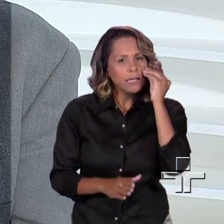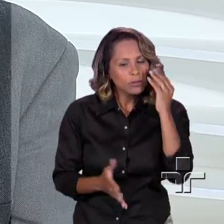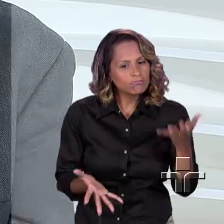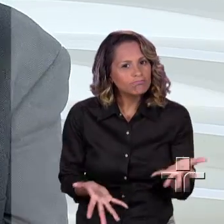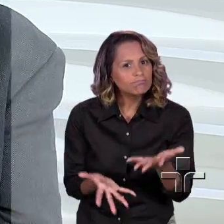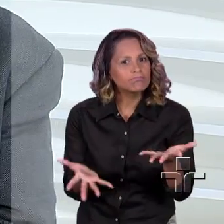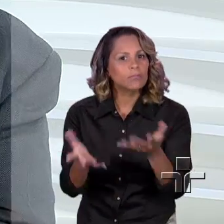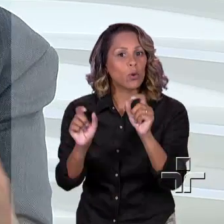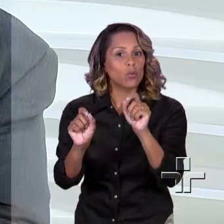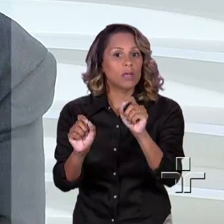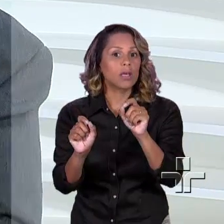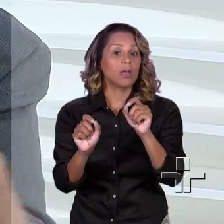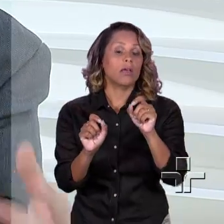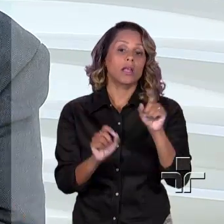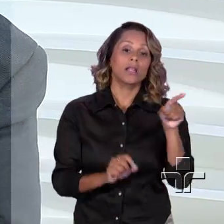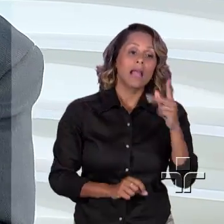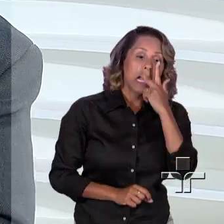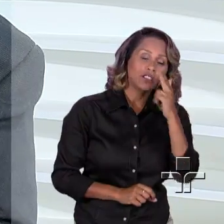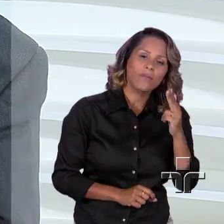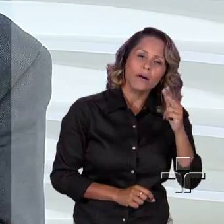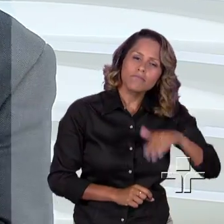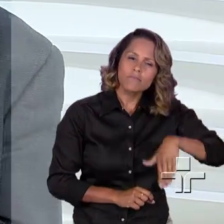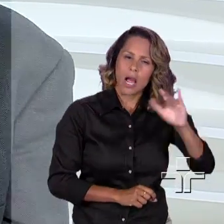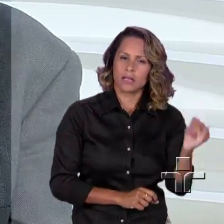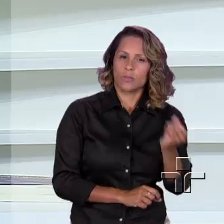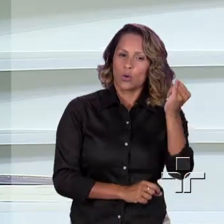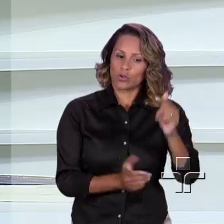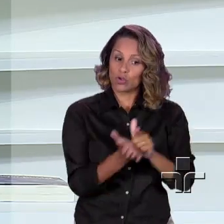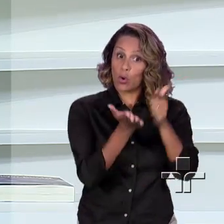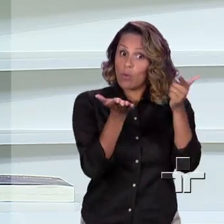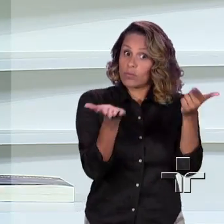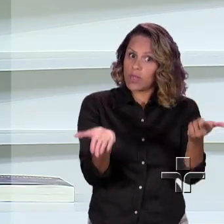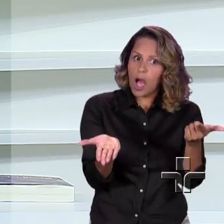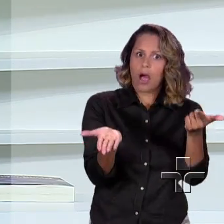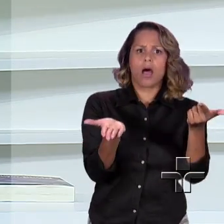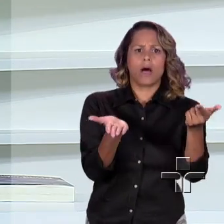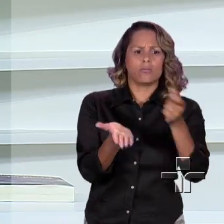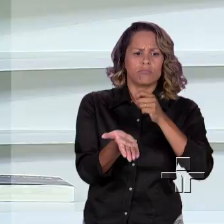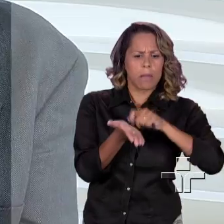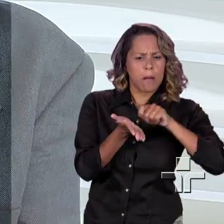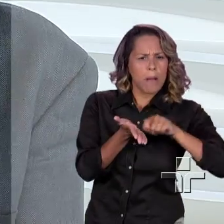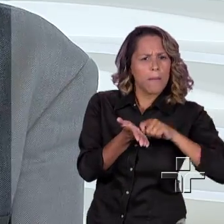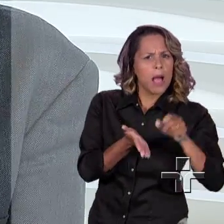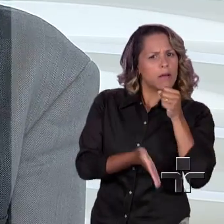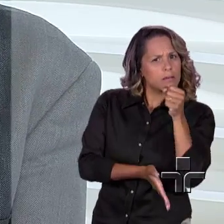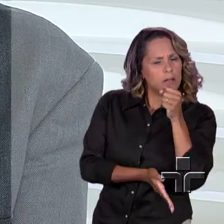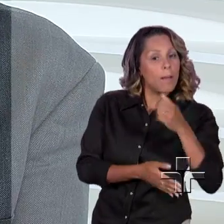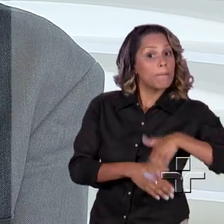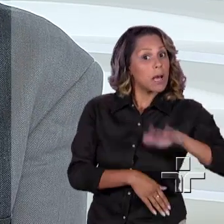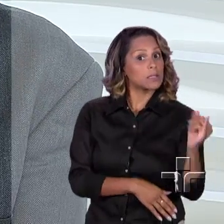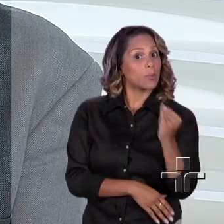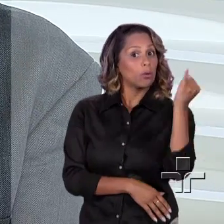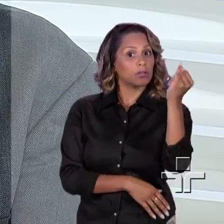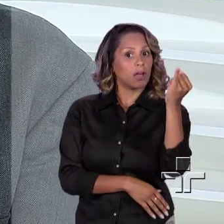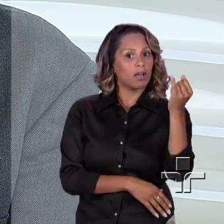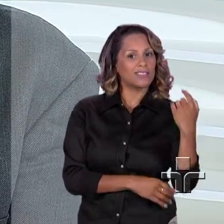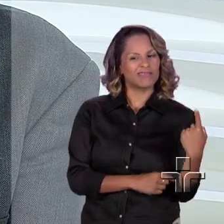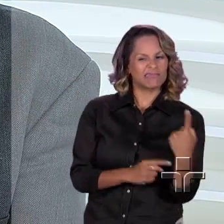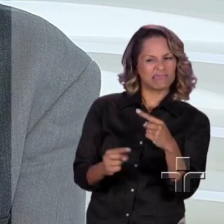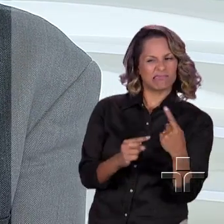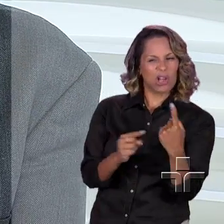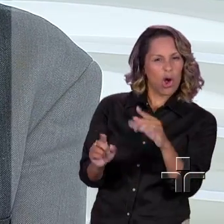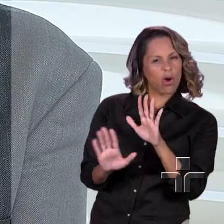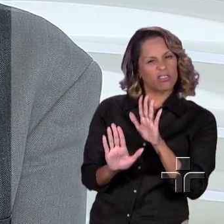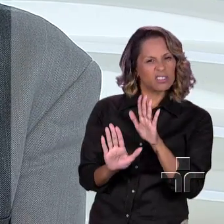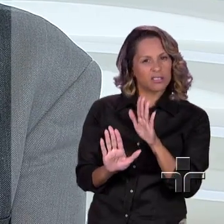que era mais importante o jornal e debater. Era mais jornalista do que militante. Mais jornalista e ele criticava o ativismo